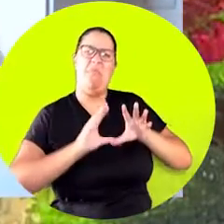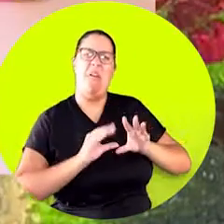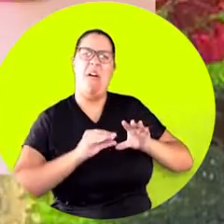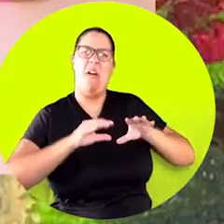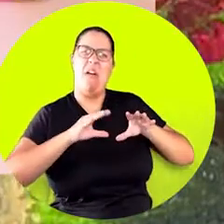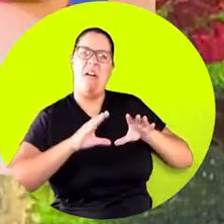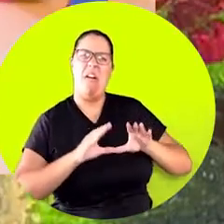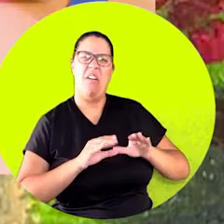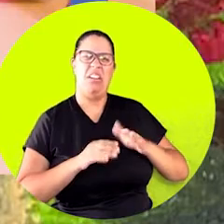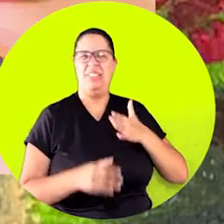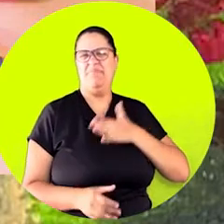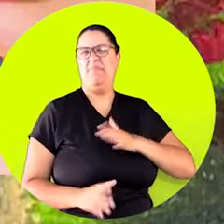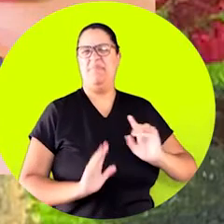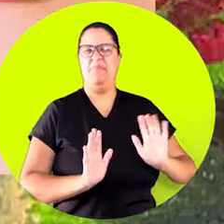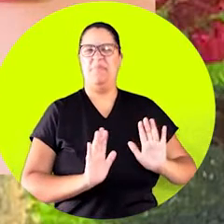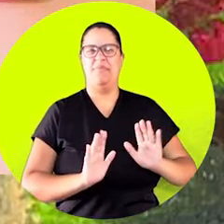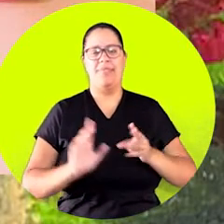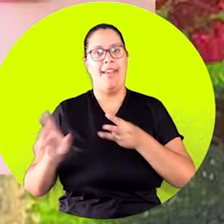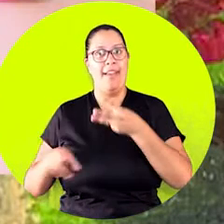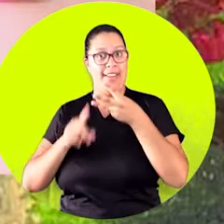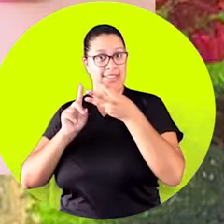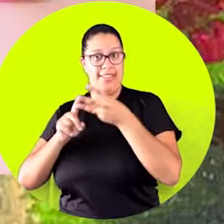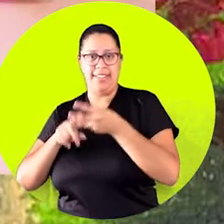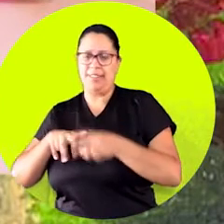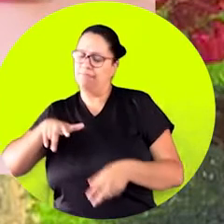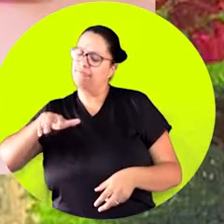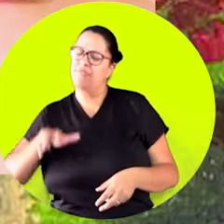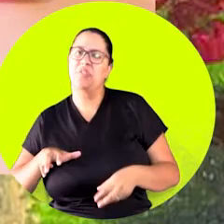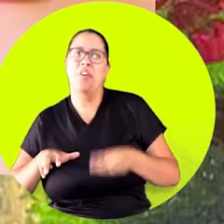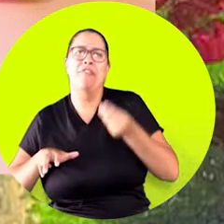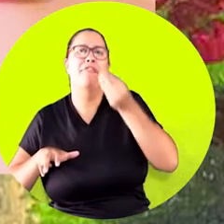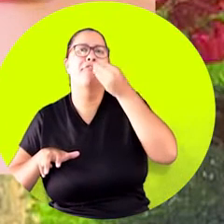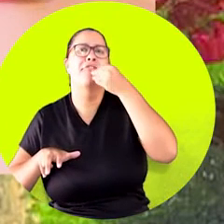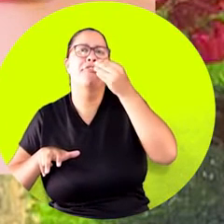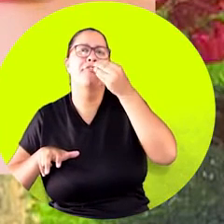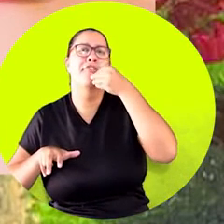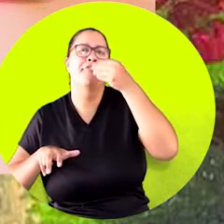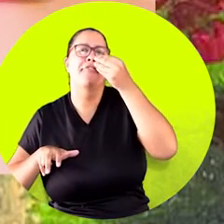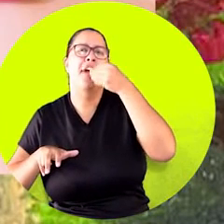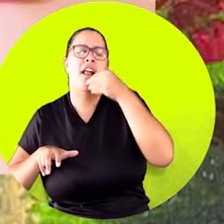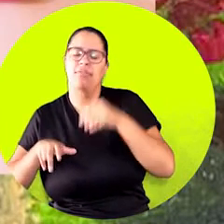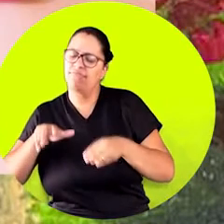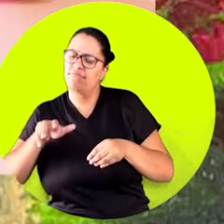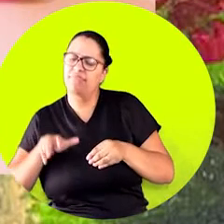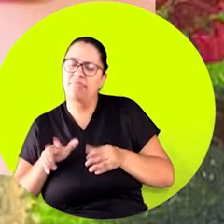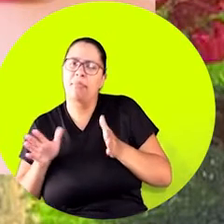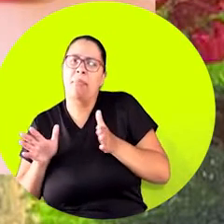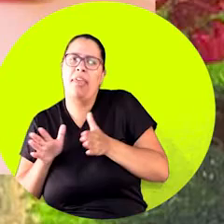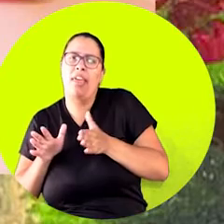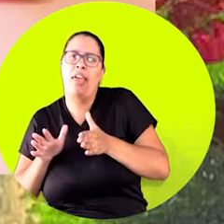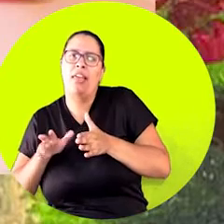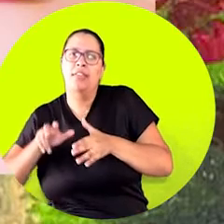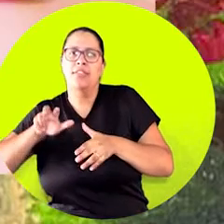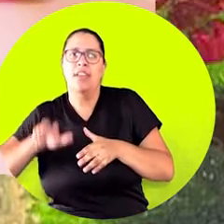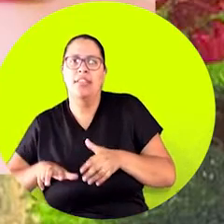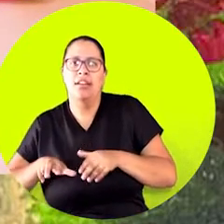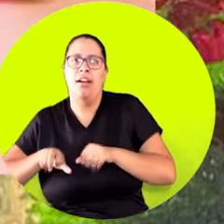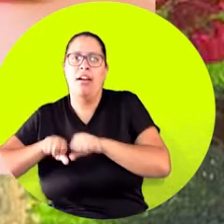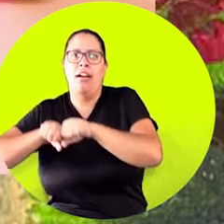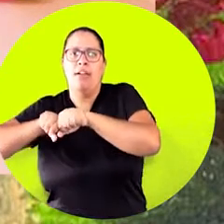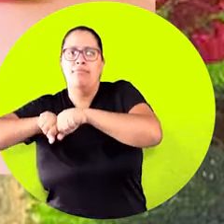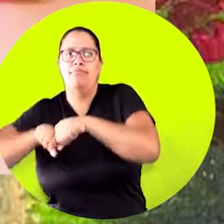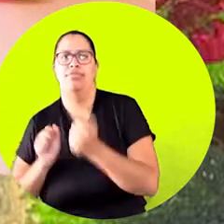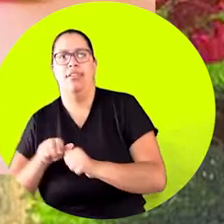muito mole, ela também não gostou. A terceira era mais frágil e menor. E ao sentar-se, Cachinhos